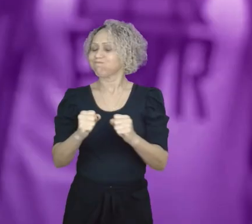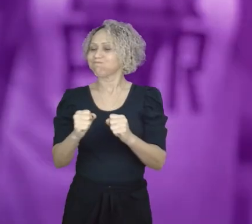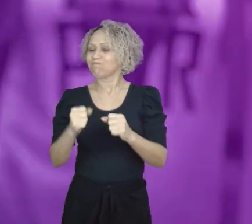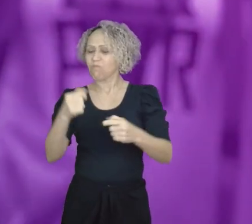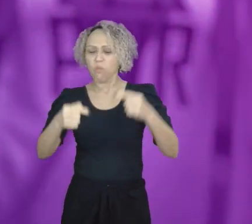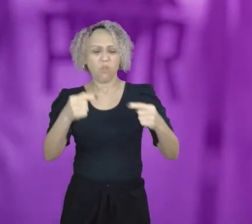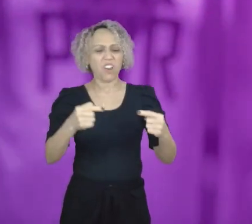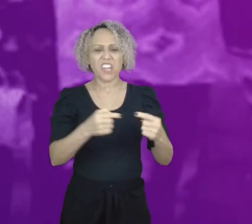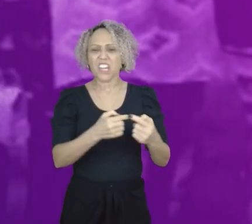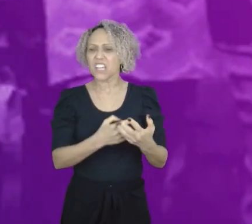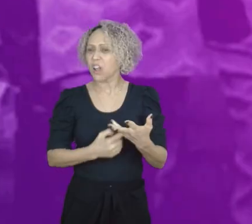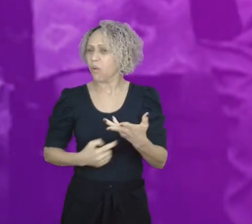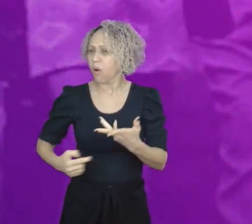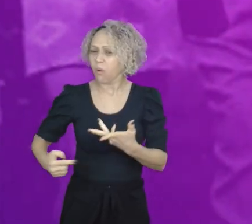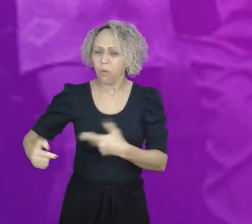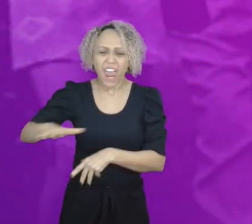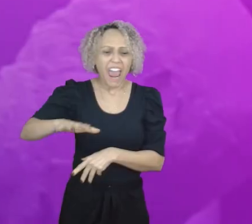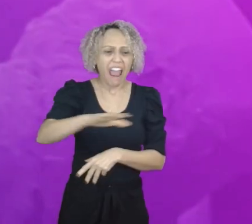poder.